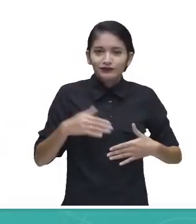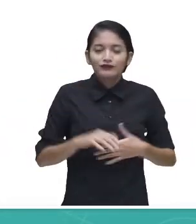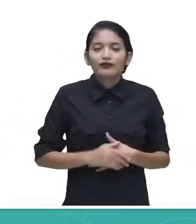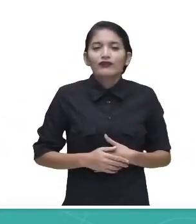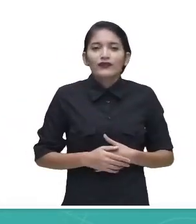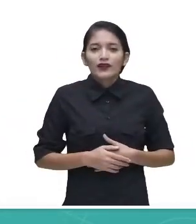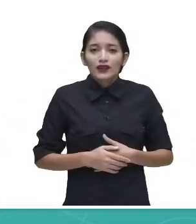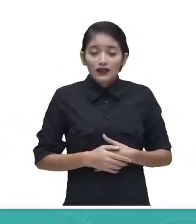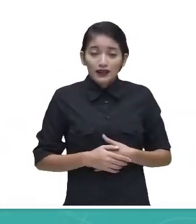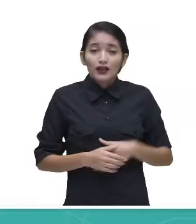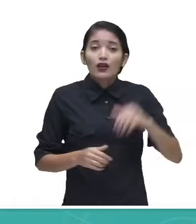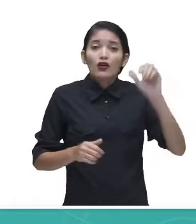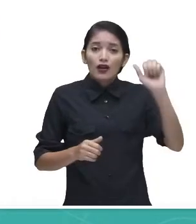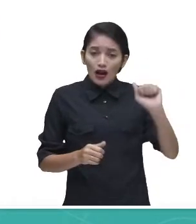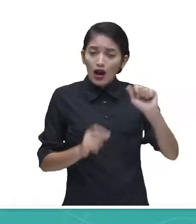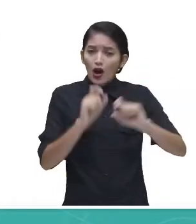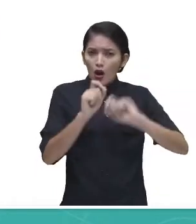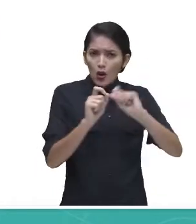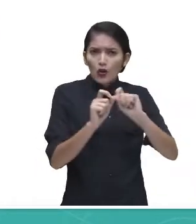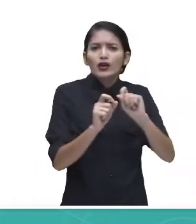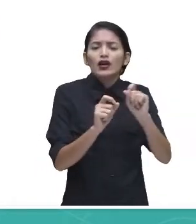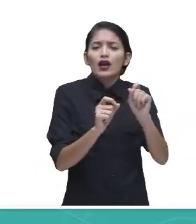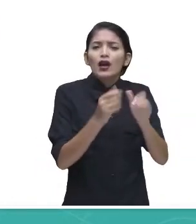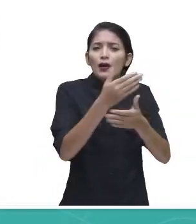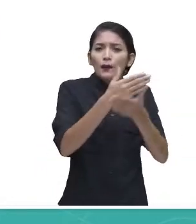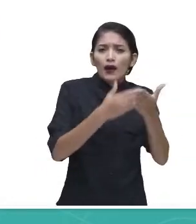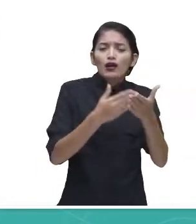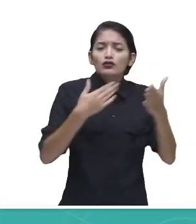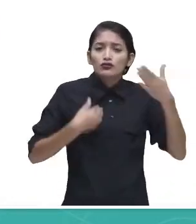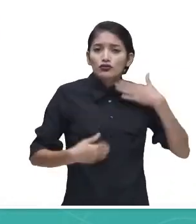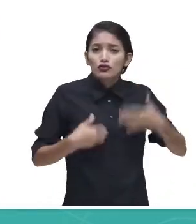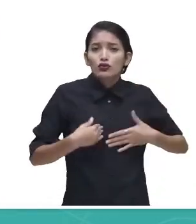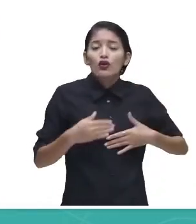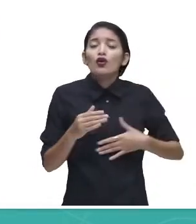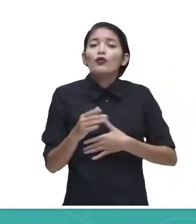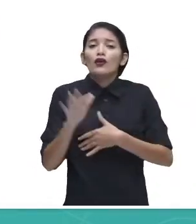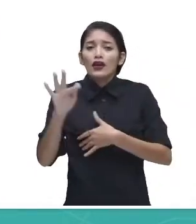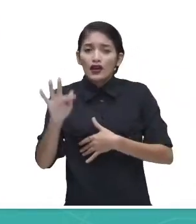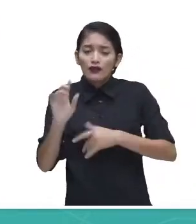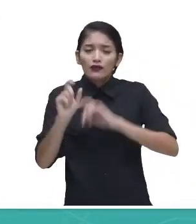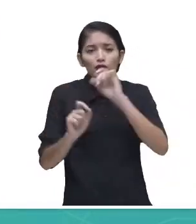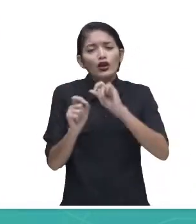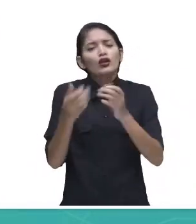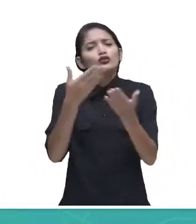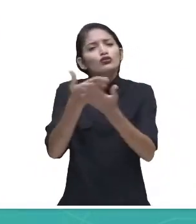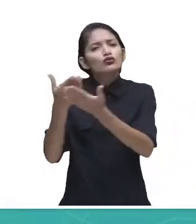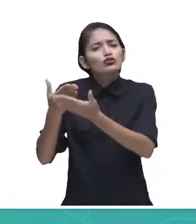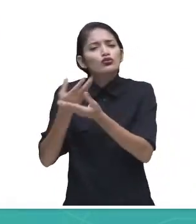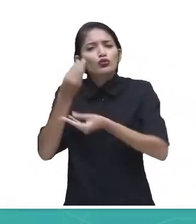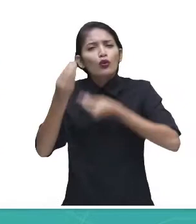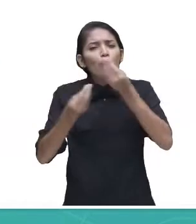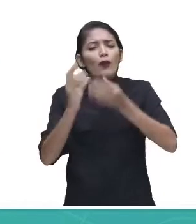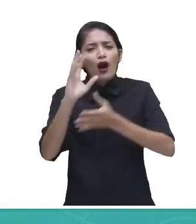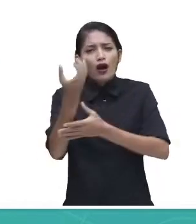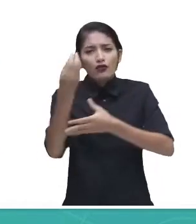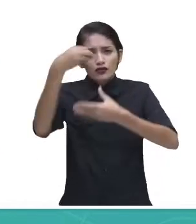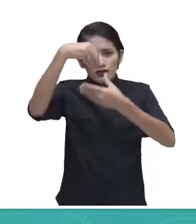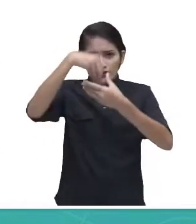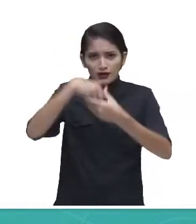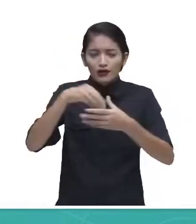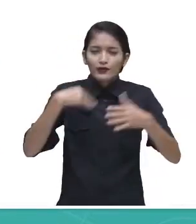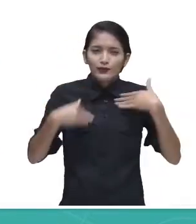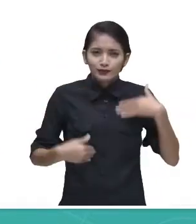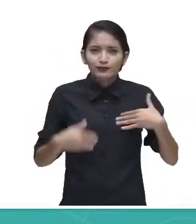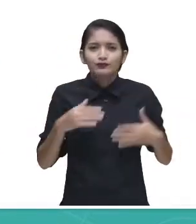anatomia humana, ela identifica partes do corpo e a fisiologia, ela estuda como que essas estruturas